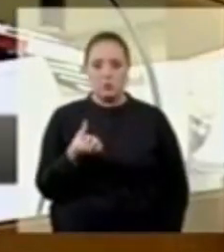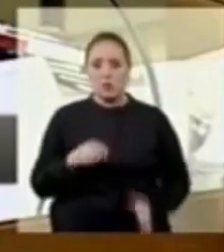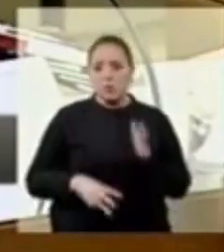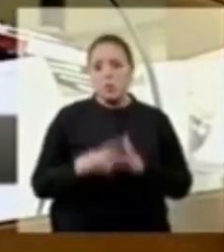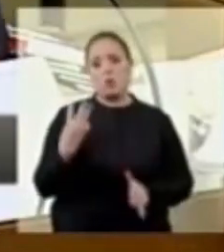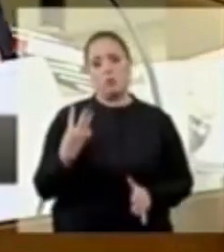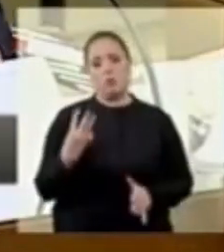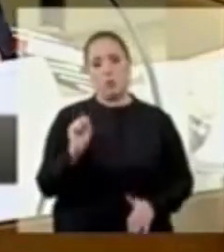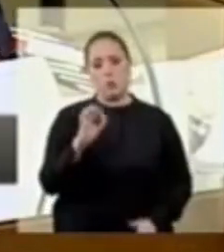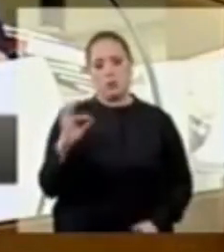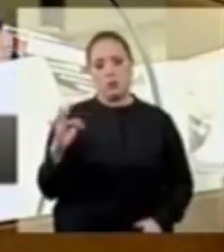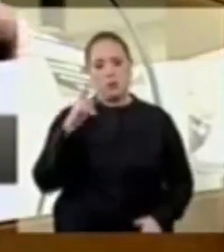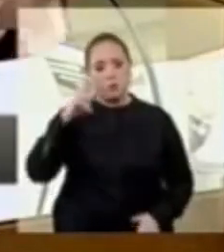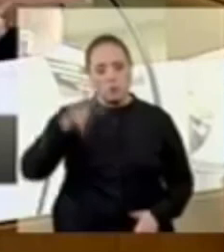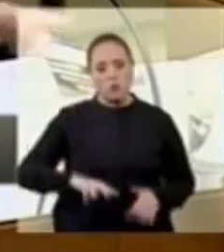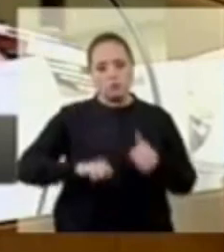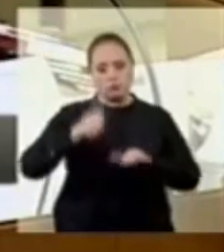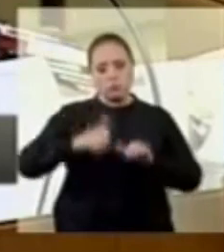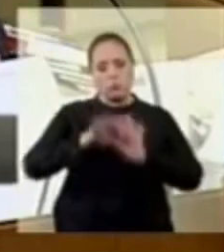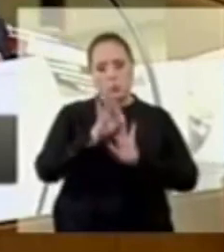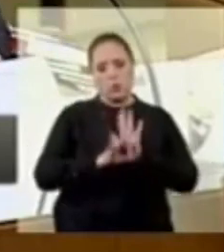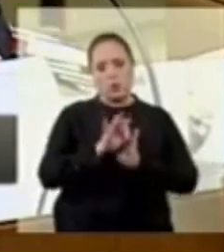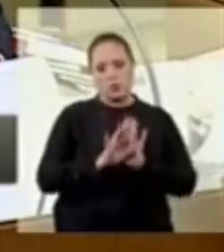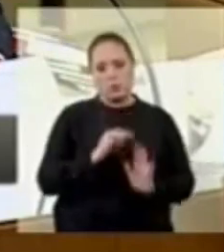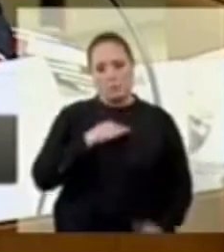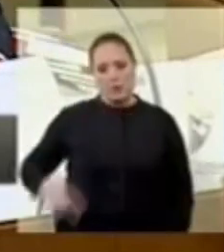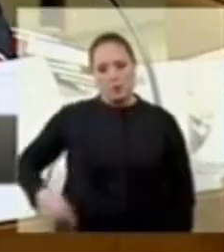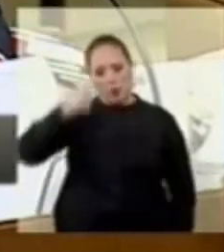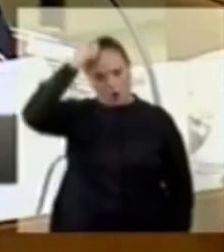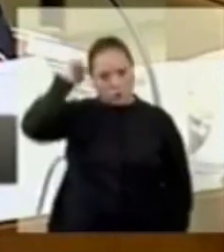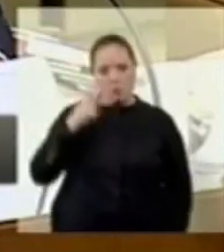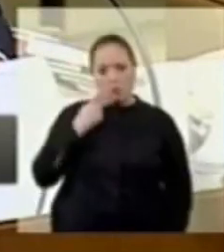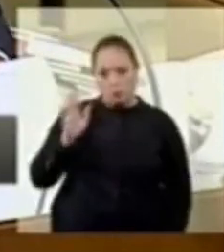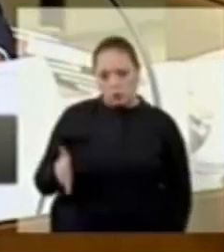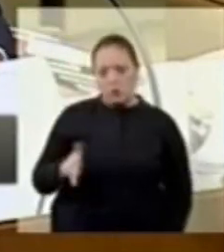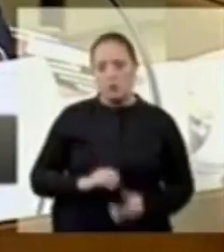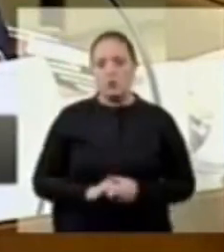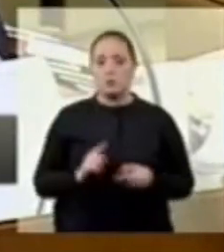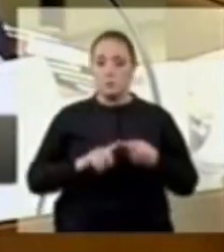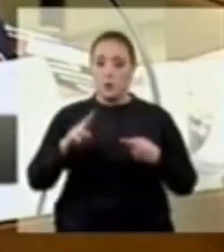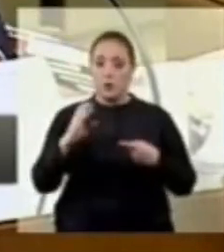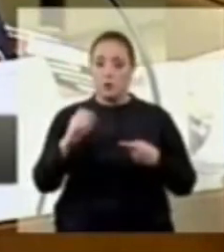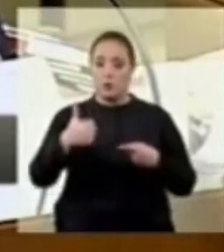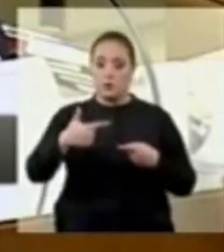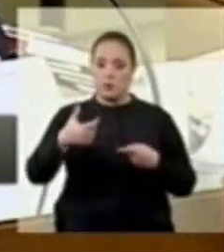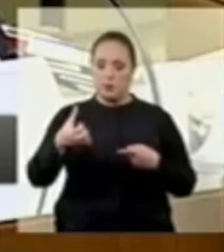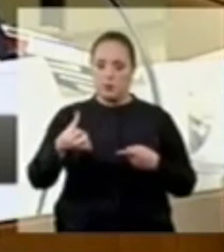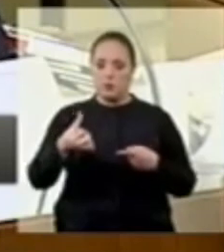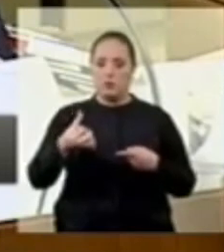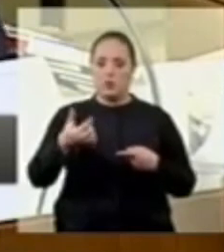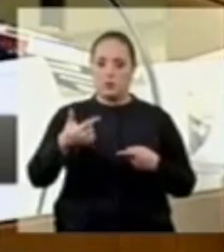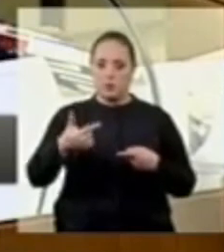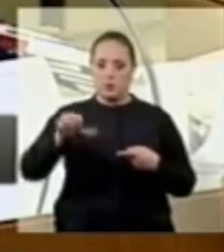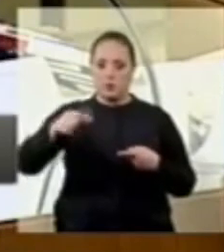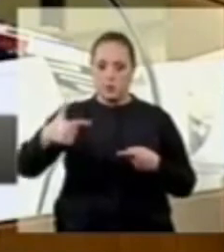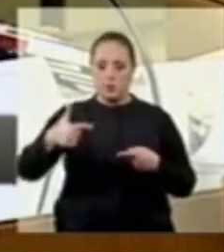pelo supremo tribunal federal como observou o ministro alexandre de moraes primeiro no hc 126 292